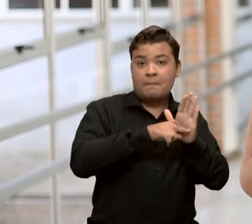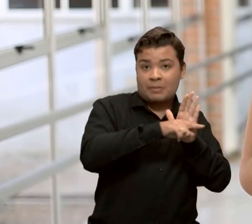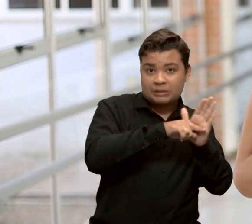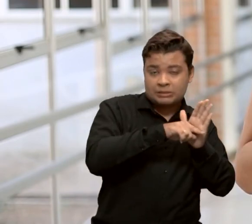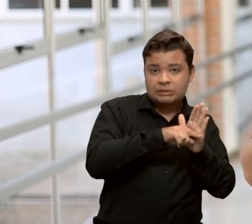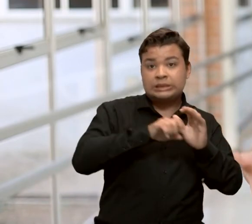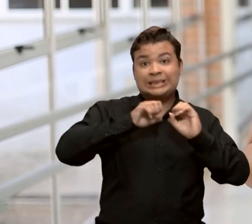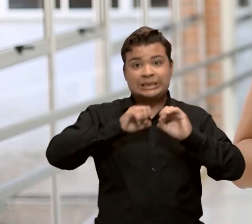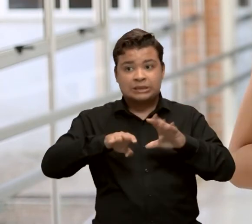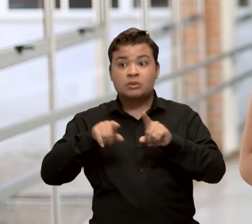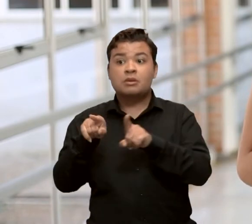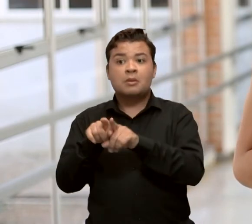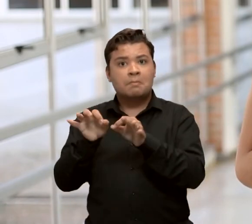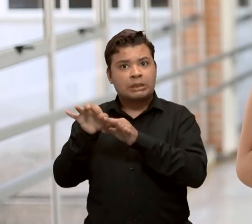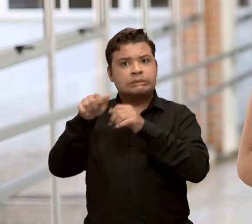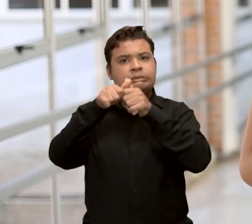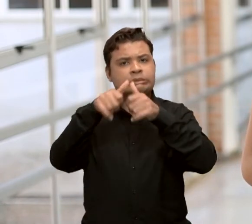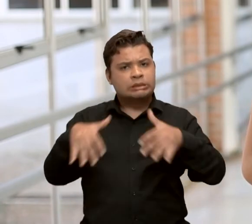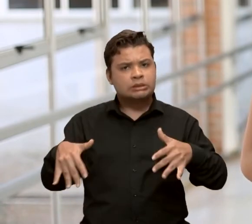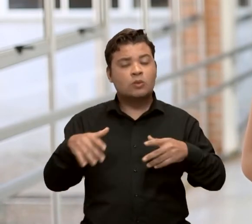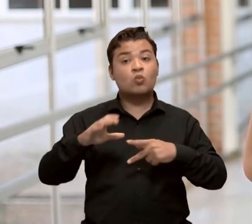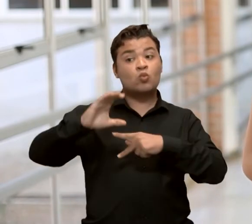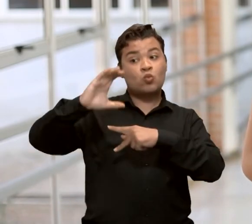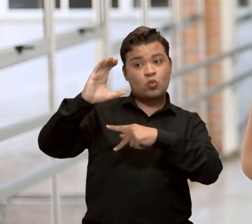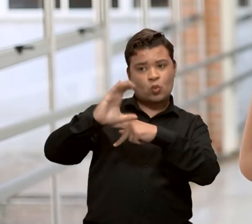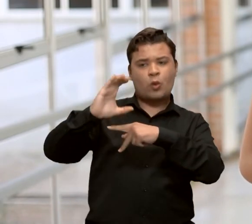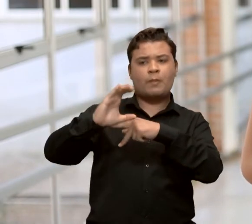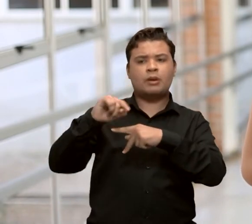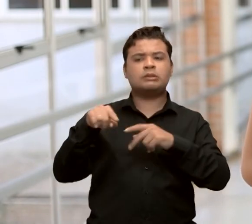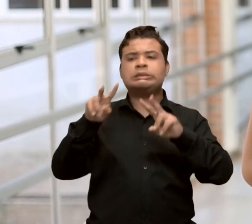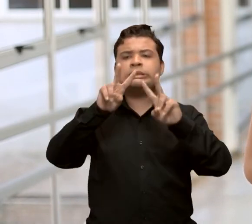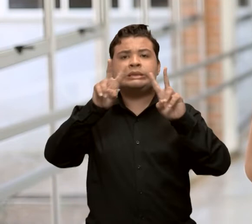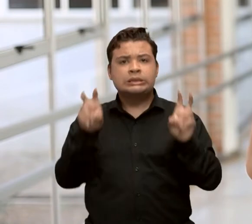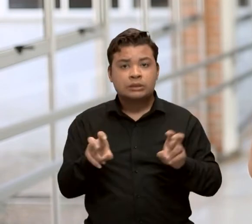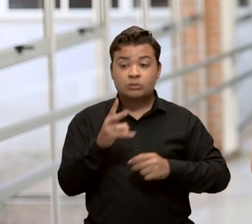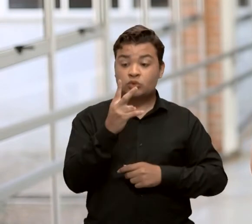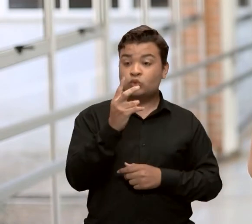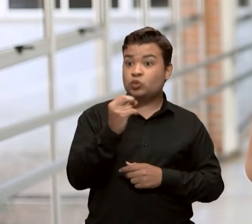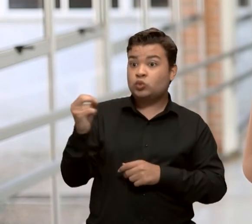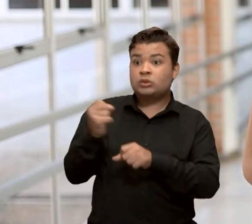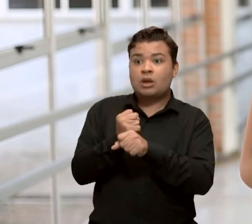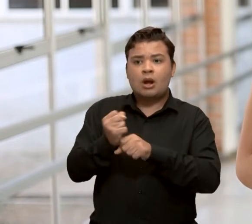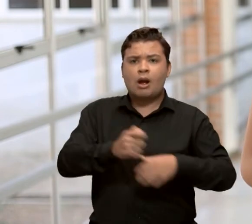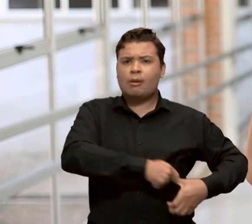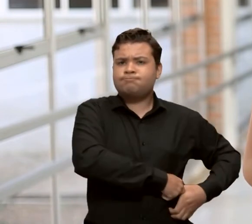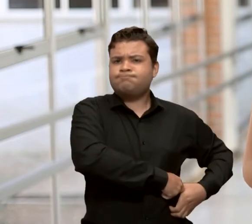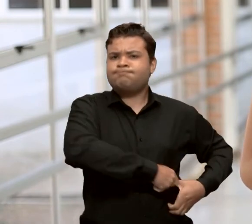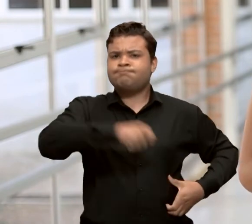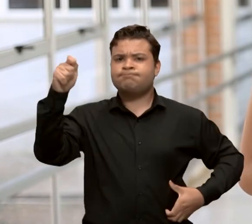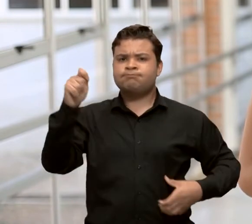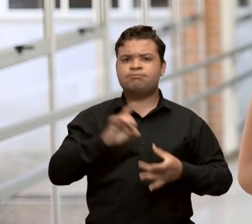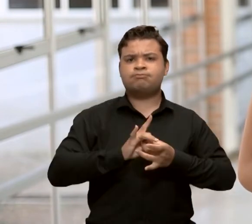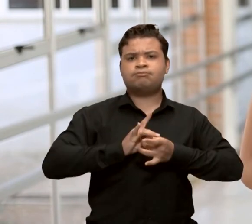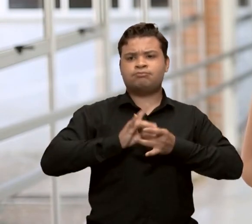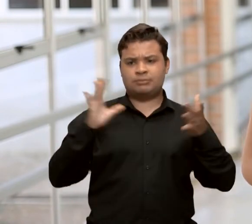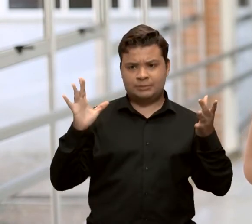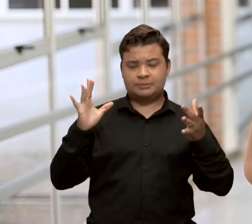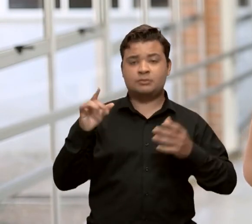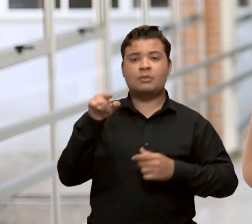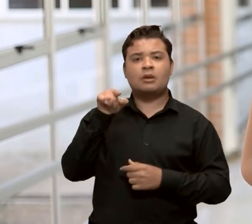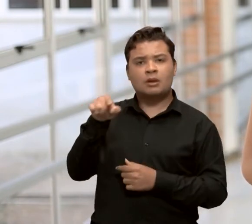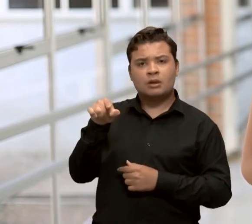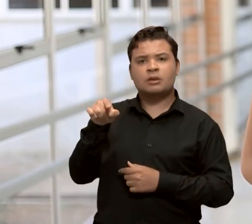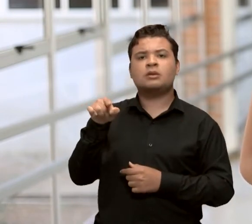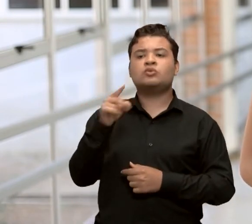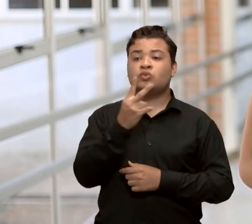e Extensão, COMPEX. O tema será o Bicentenário da Independência, 200 anos de ciência,